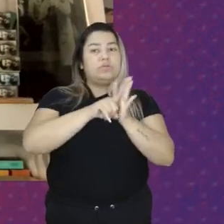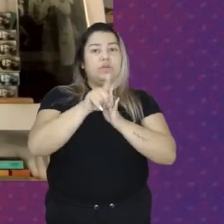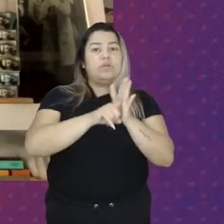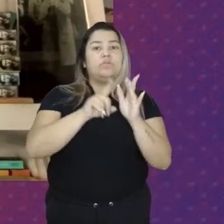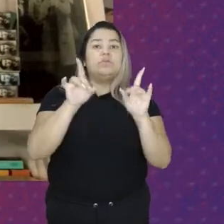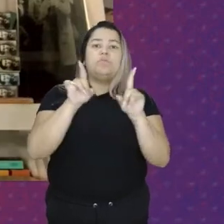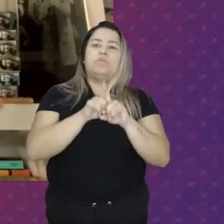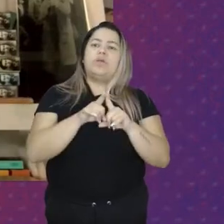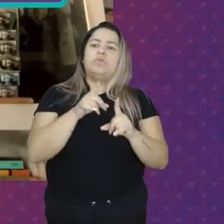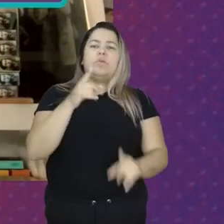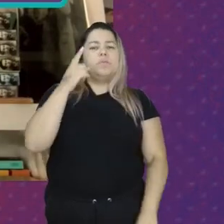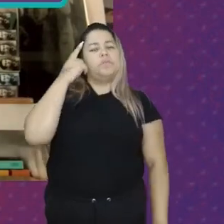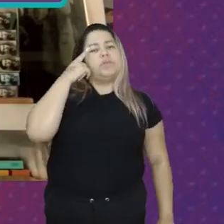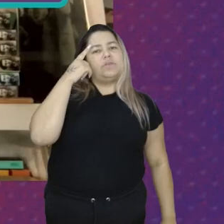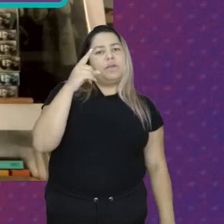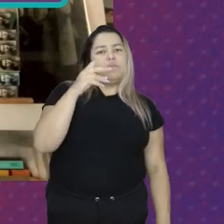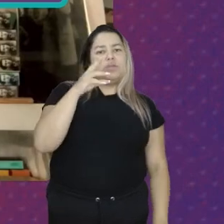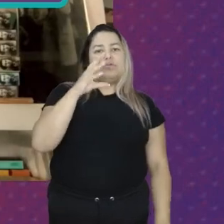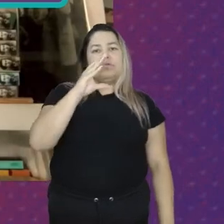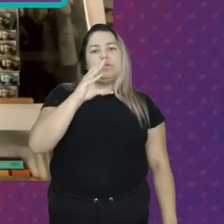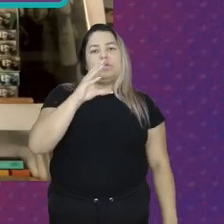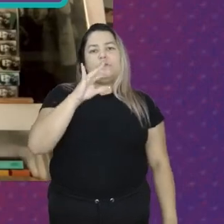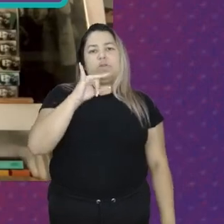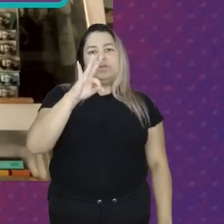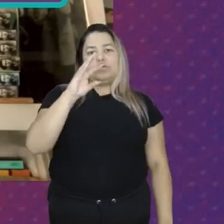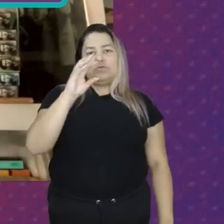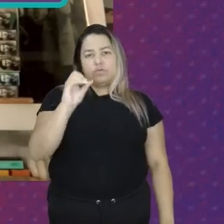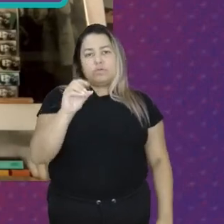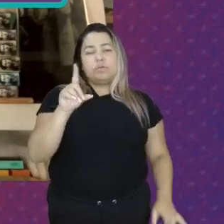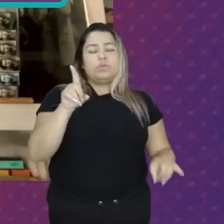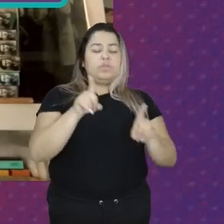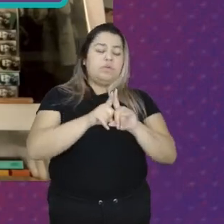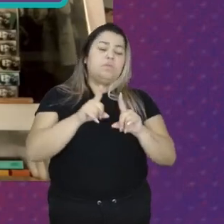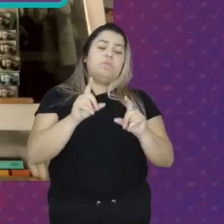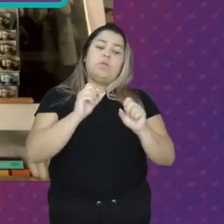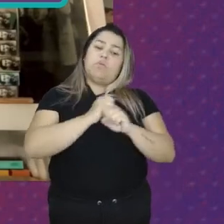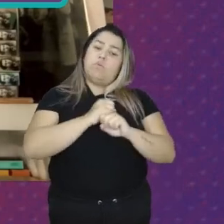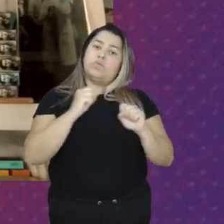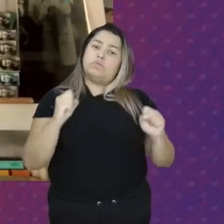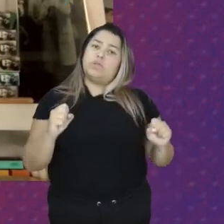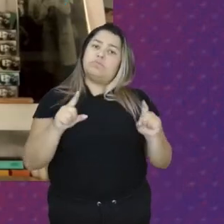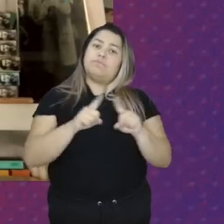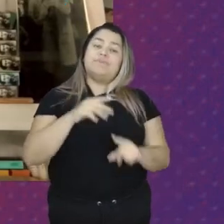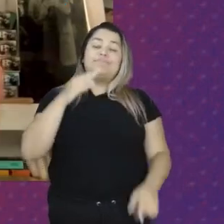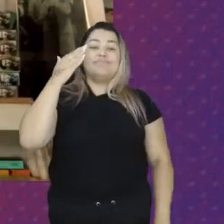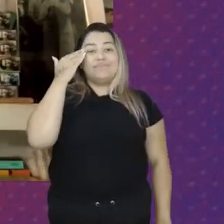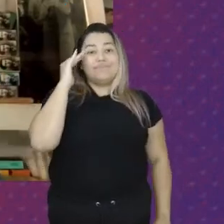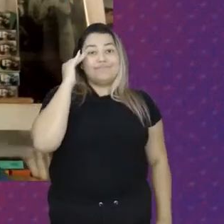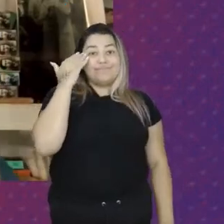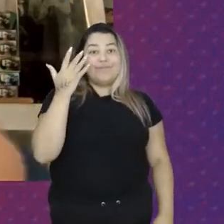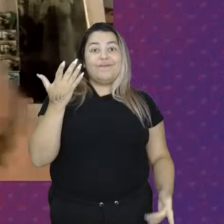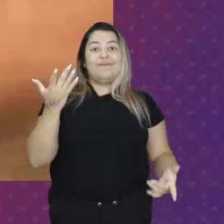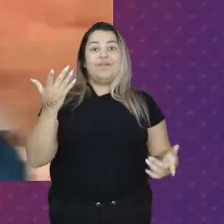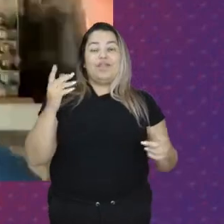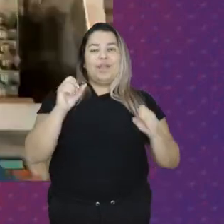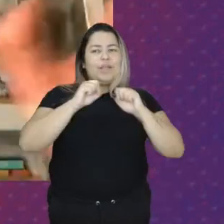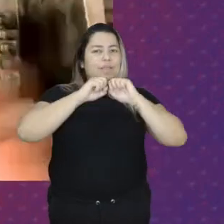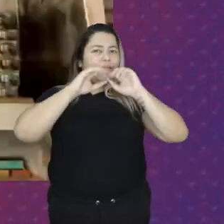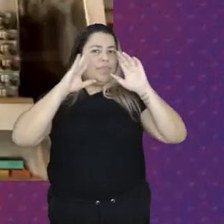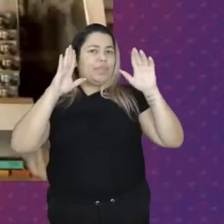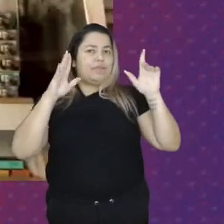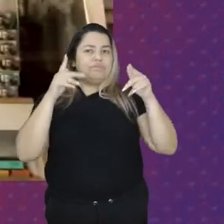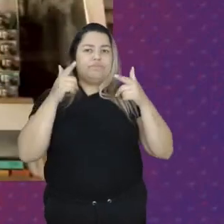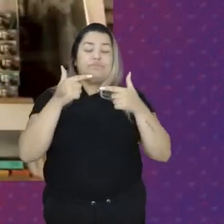pensamento crítico. O que é o pensamento crítico? É a capacidade de entender, interpretar o mundo além das